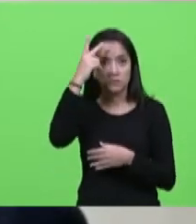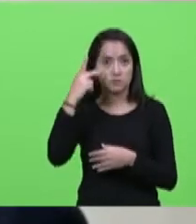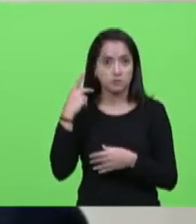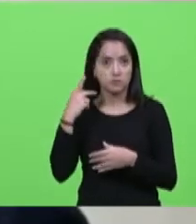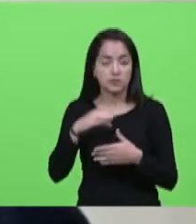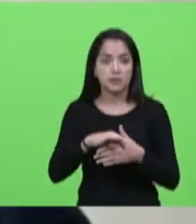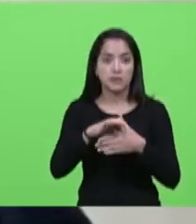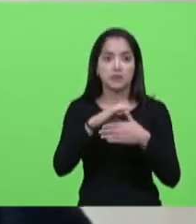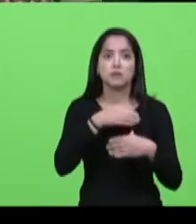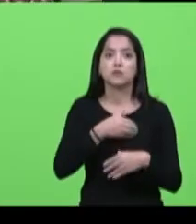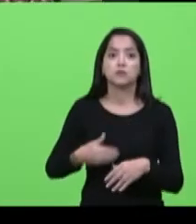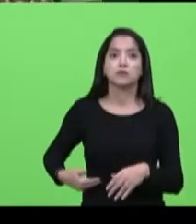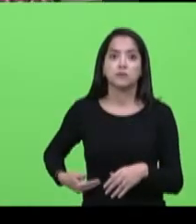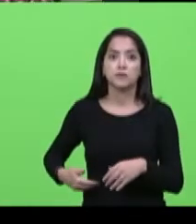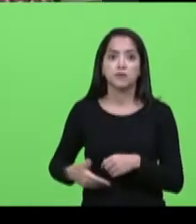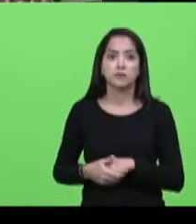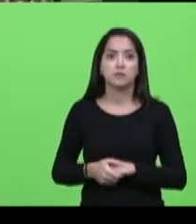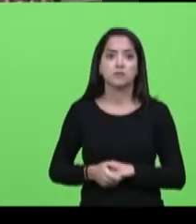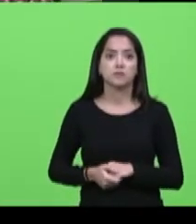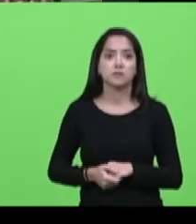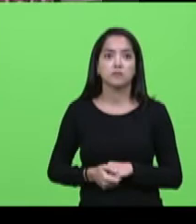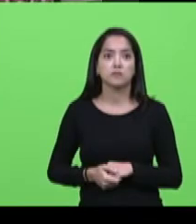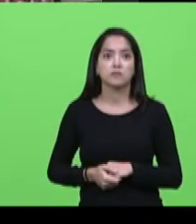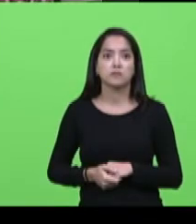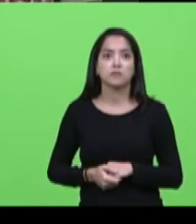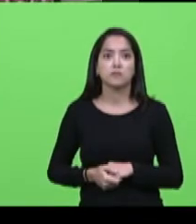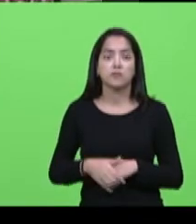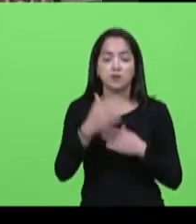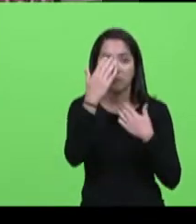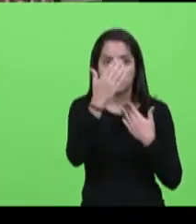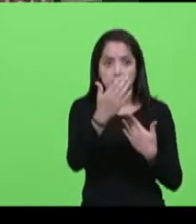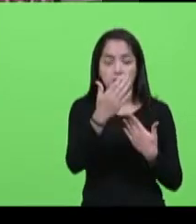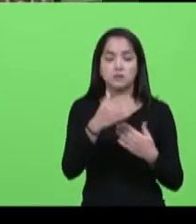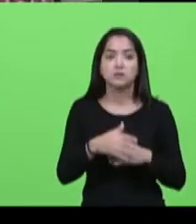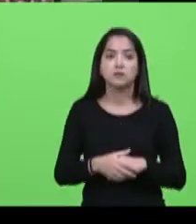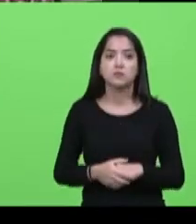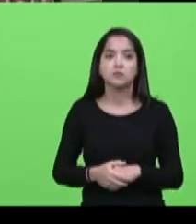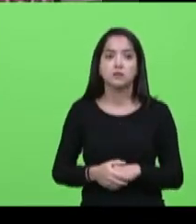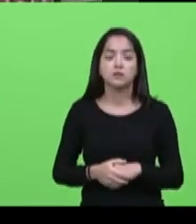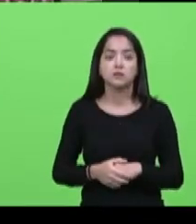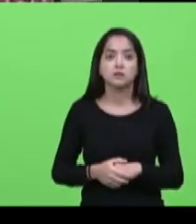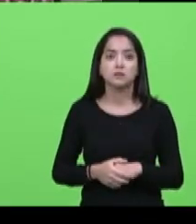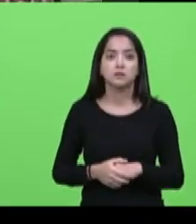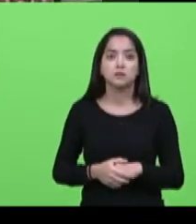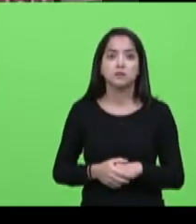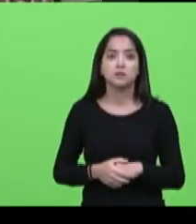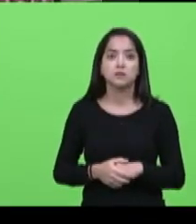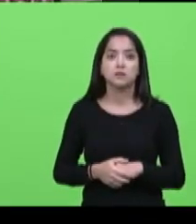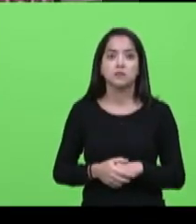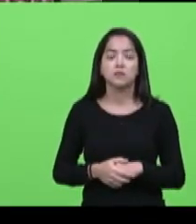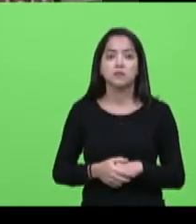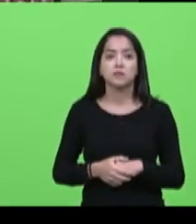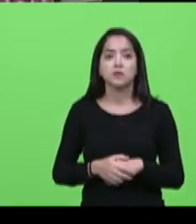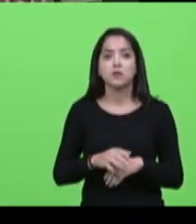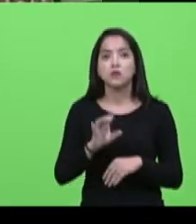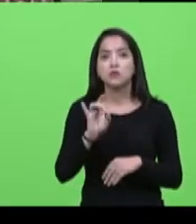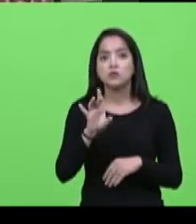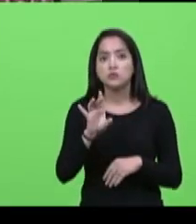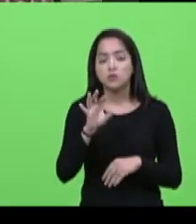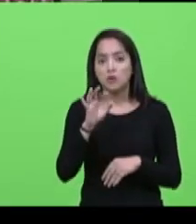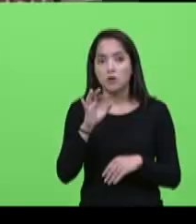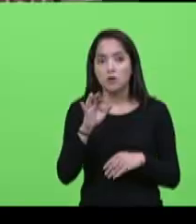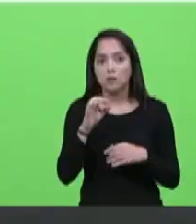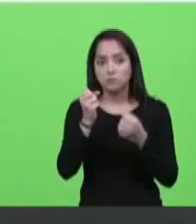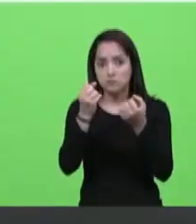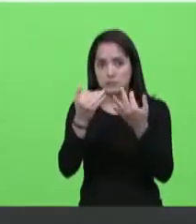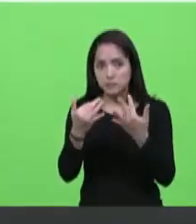do governo. Senhor presidente, meus colegas, eu quero, evidentemente, apenas fazer um comentário aqui. Eu